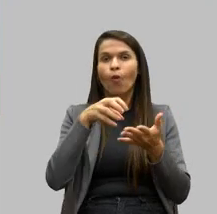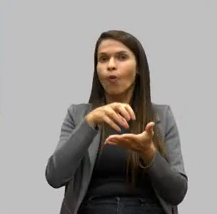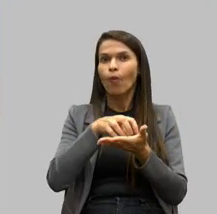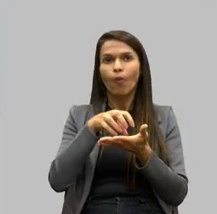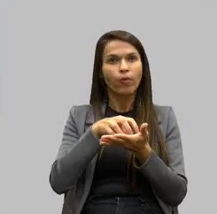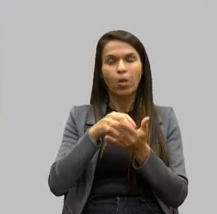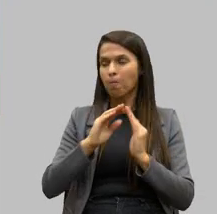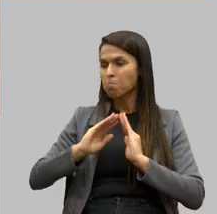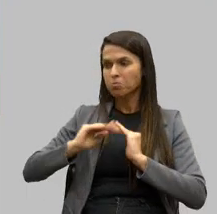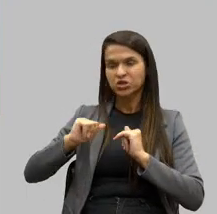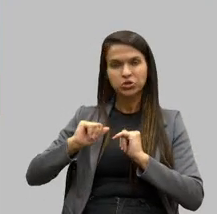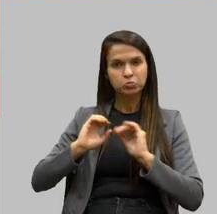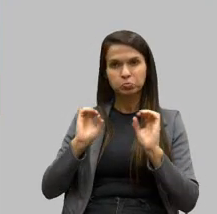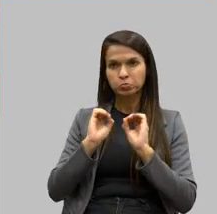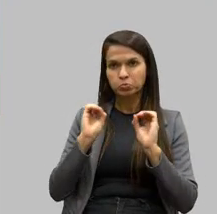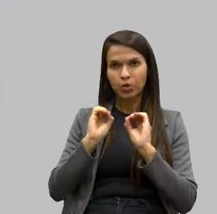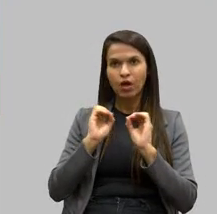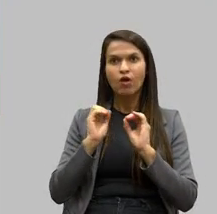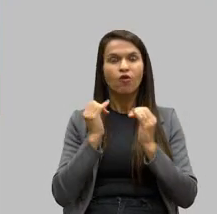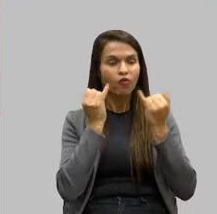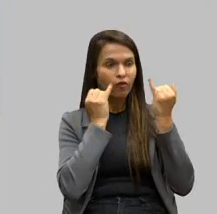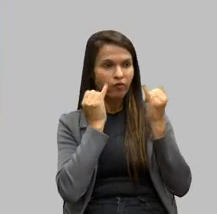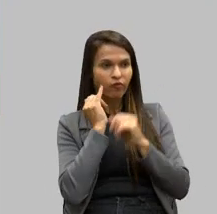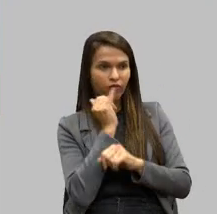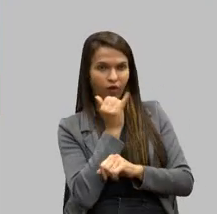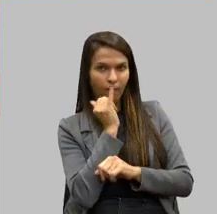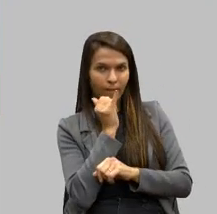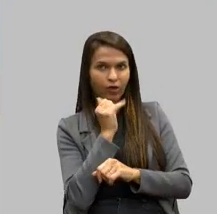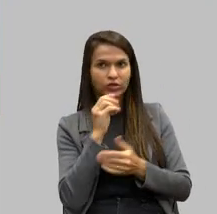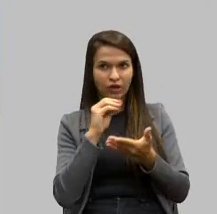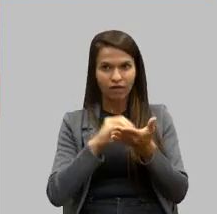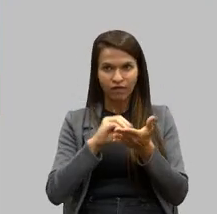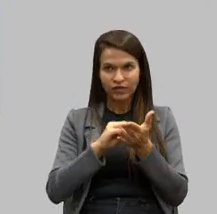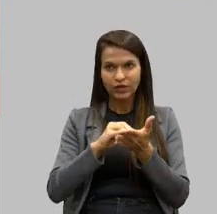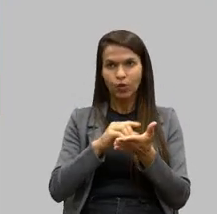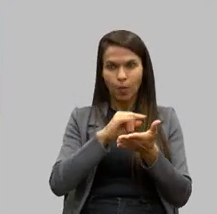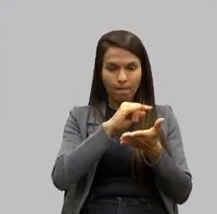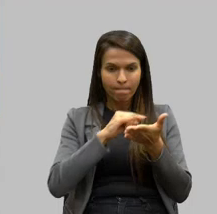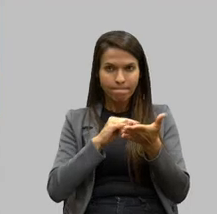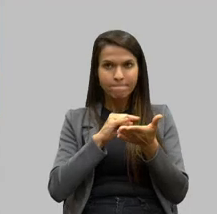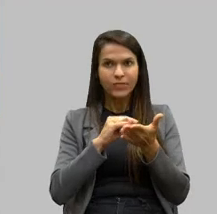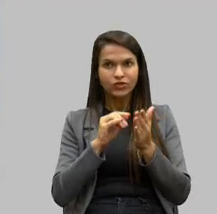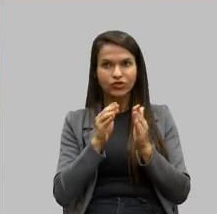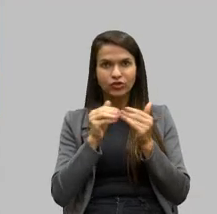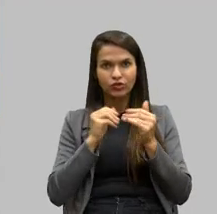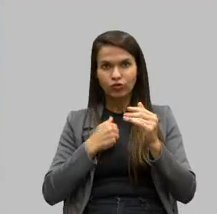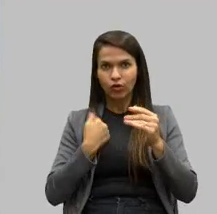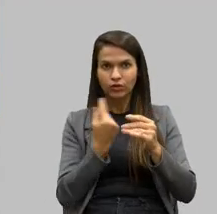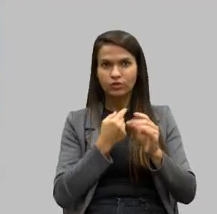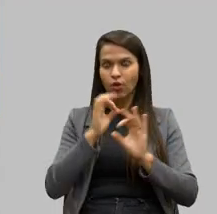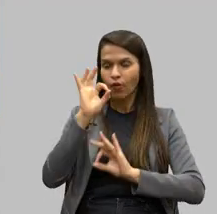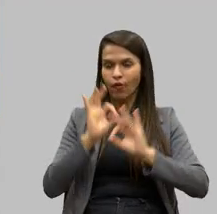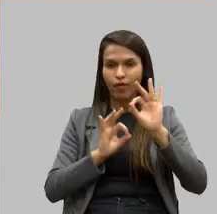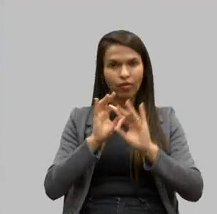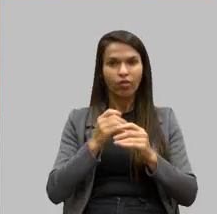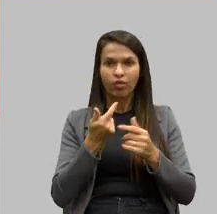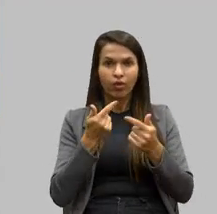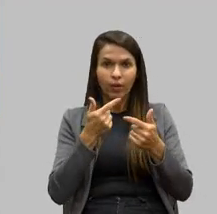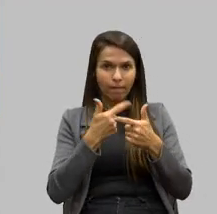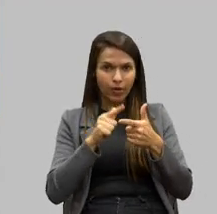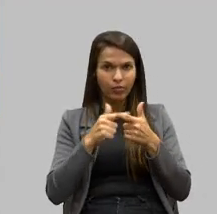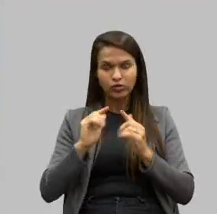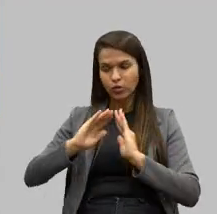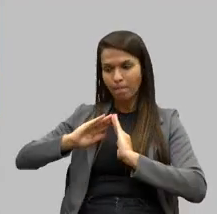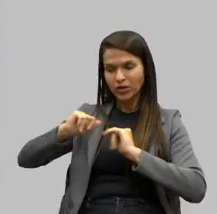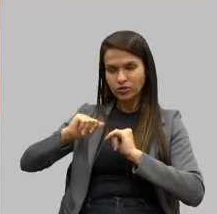me pediu. Então, vou informar para eles que o que está faltando é fazer o pedido. Pode vir fazer o pedido que a gente organiza. E eu falei com a senhora que não teria nenhum problema se nos pedisse.